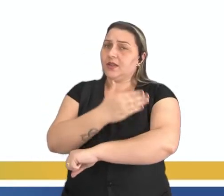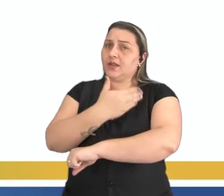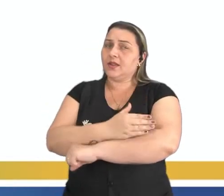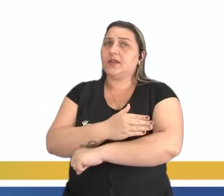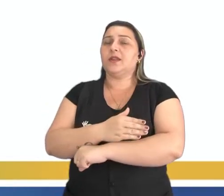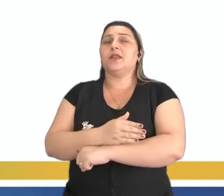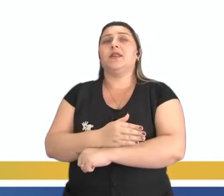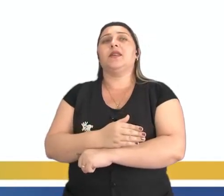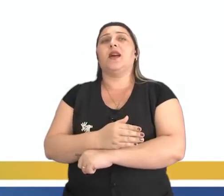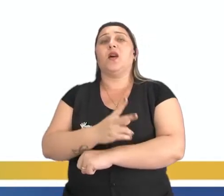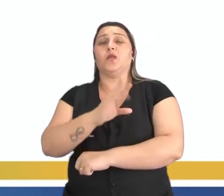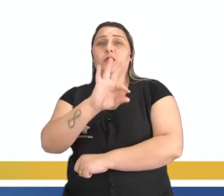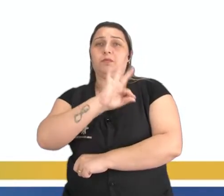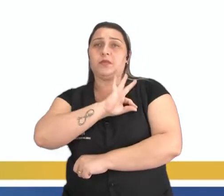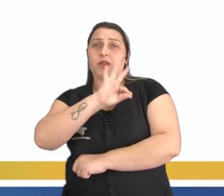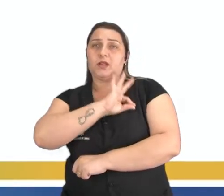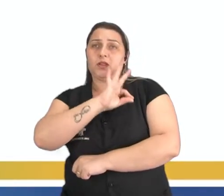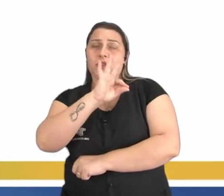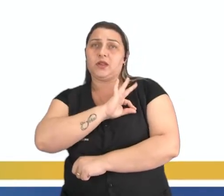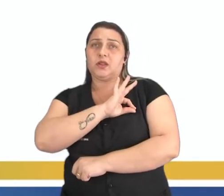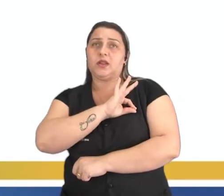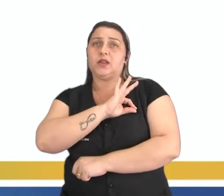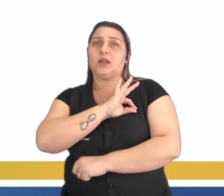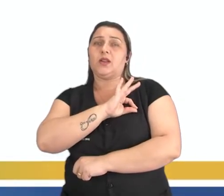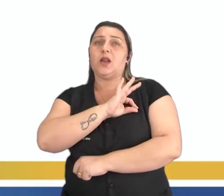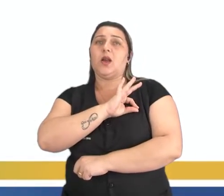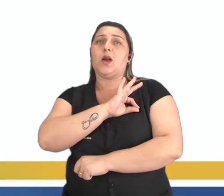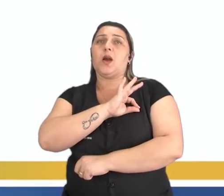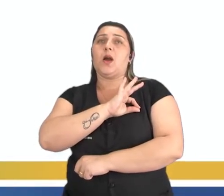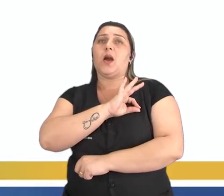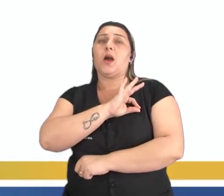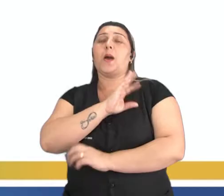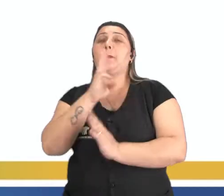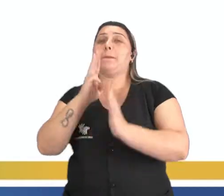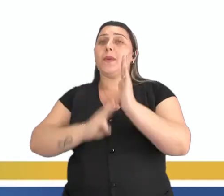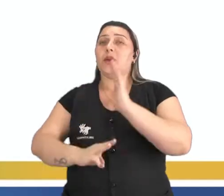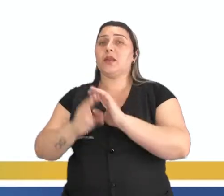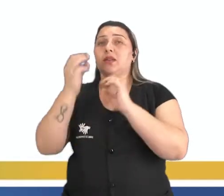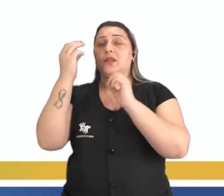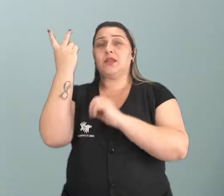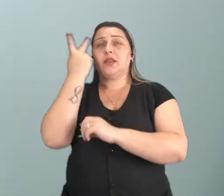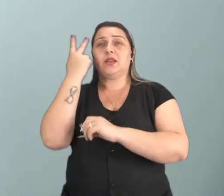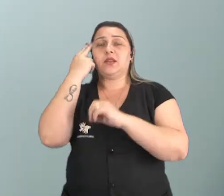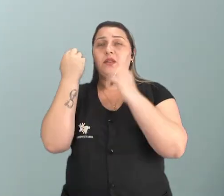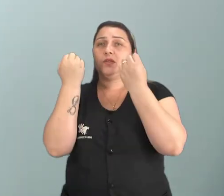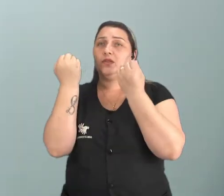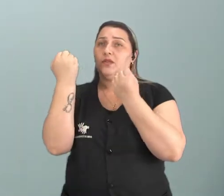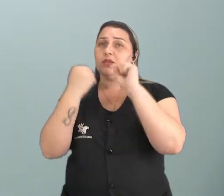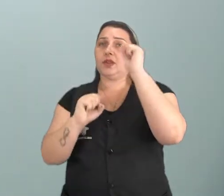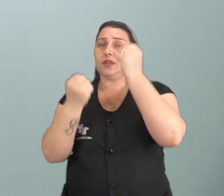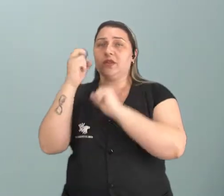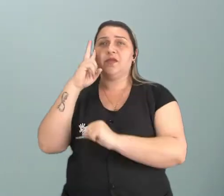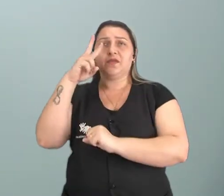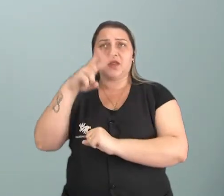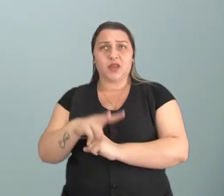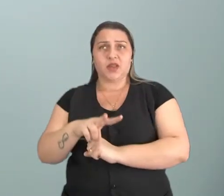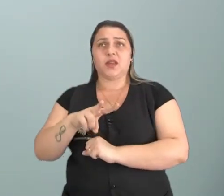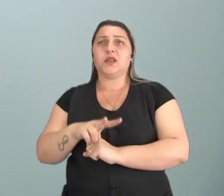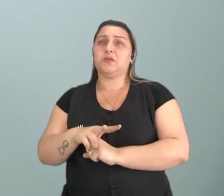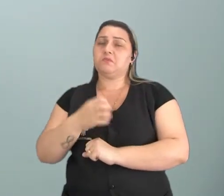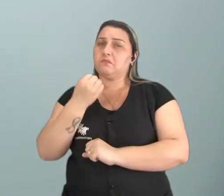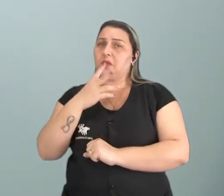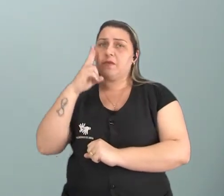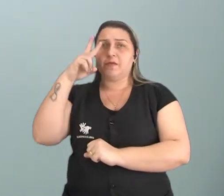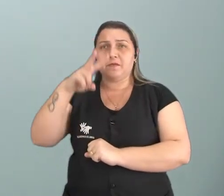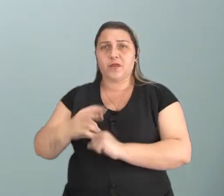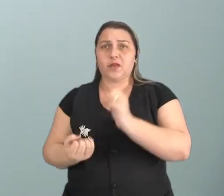dado aos militares e ao método natural da educação física. Então vejamos bem, né? Muito interessante quando a